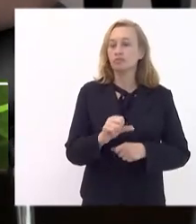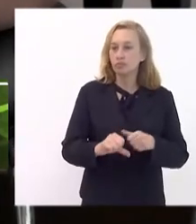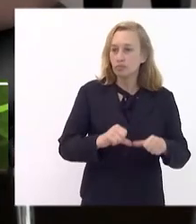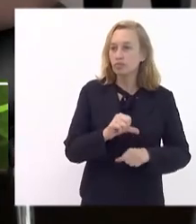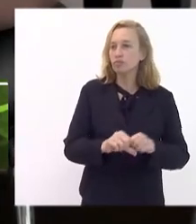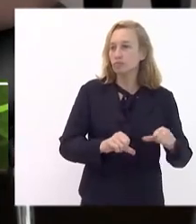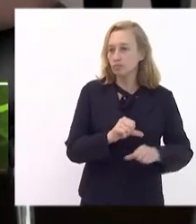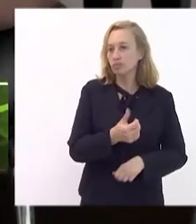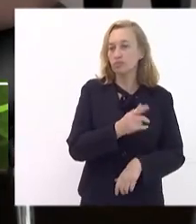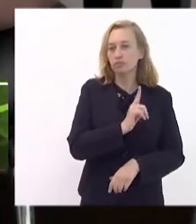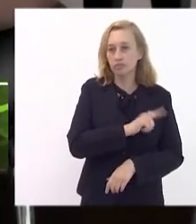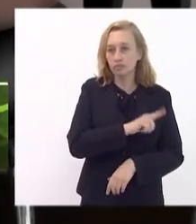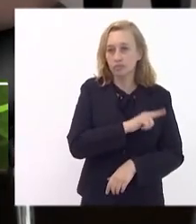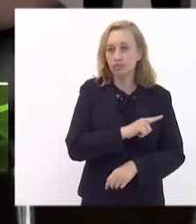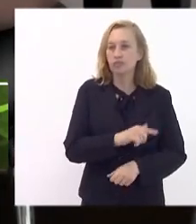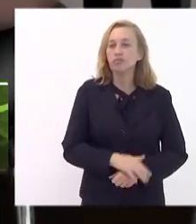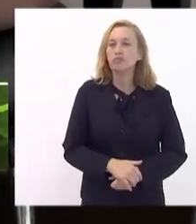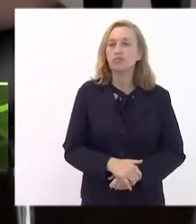e muda, enfim.